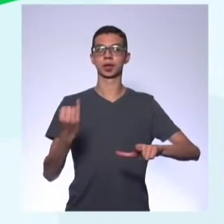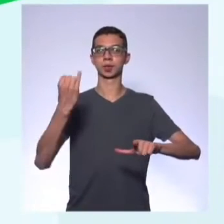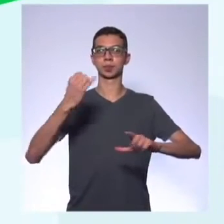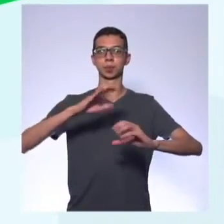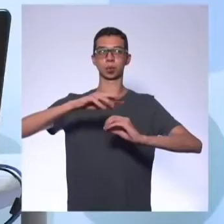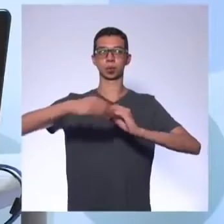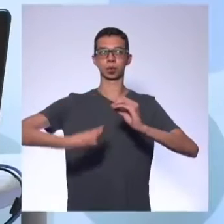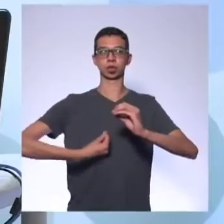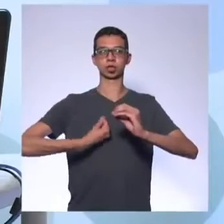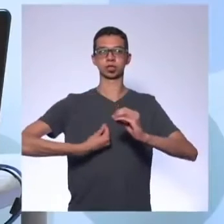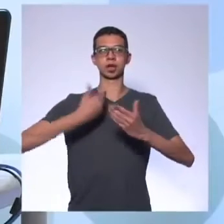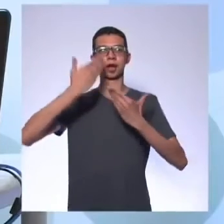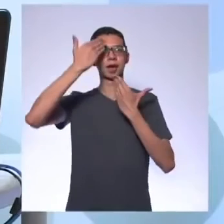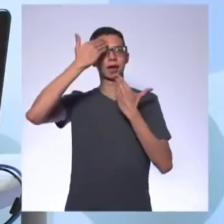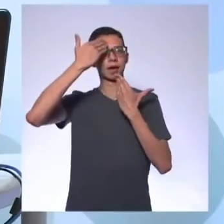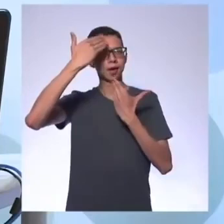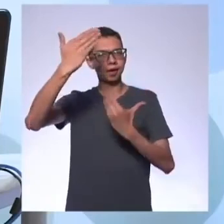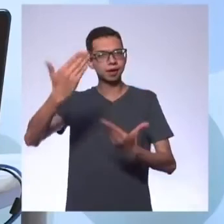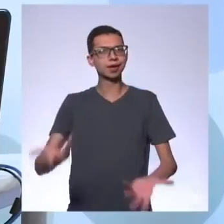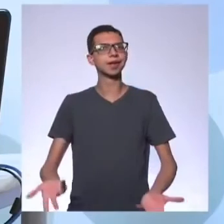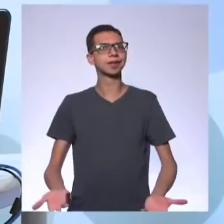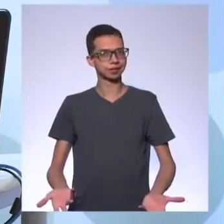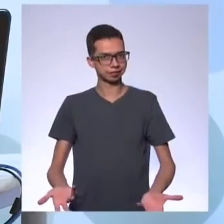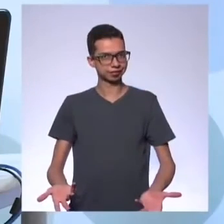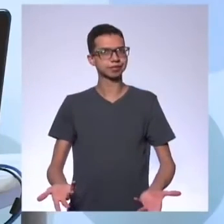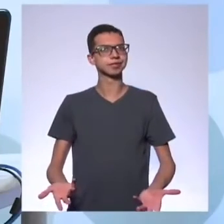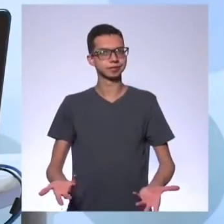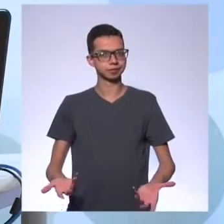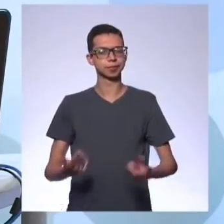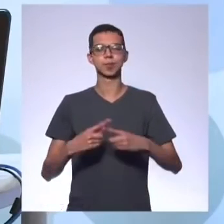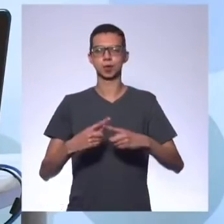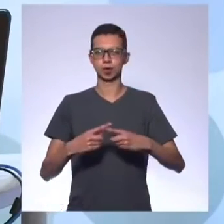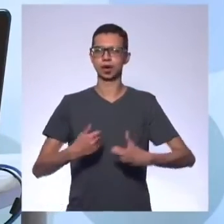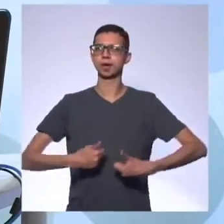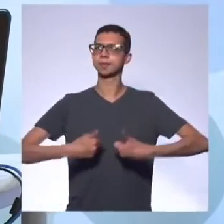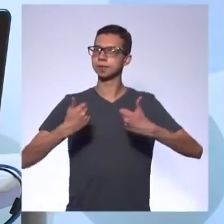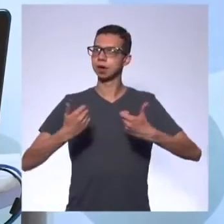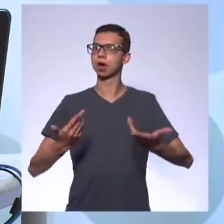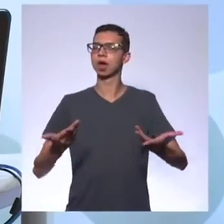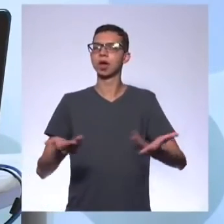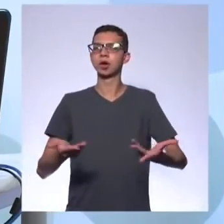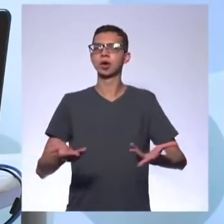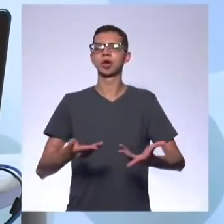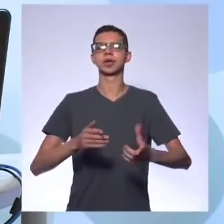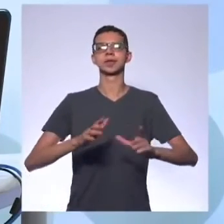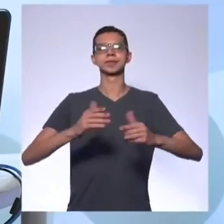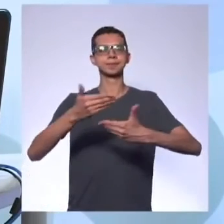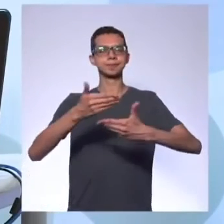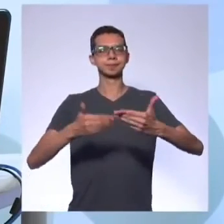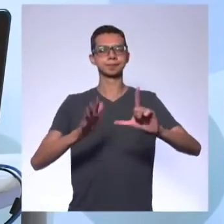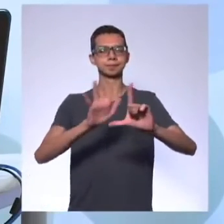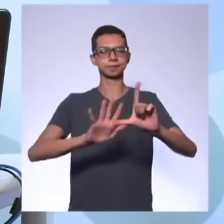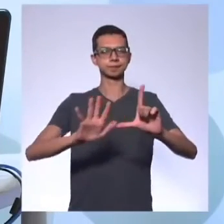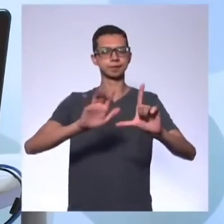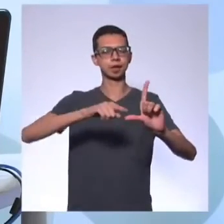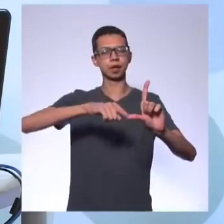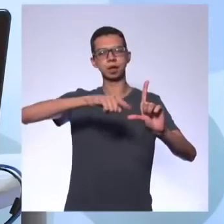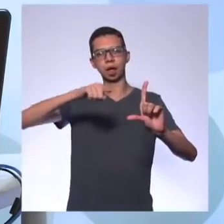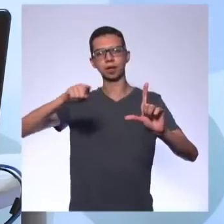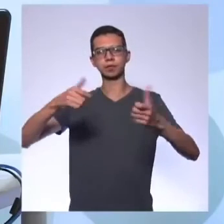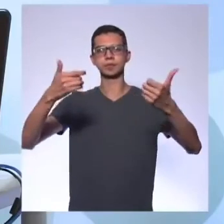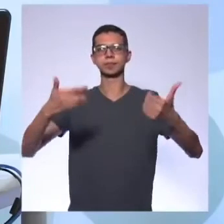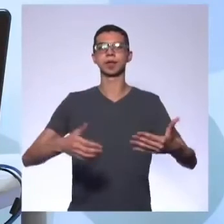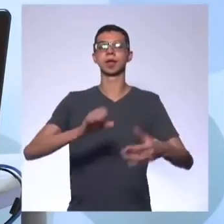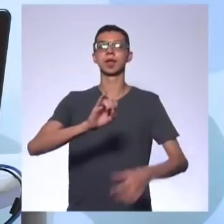nosso próximo slide é um gráfico que compõe aquele primeiro mapa do IBGE, o mapa